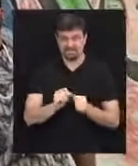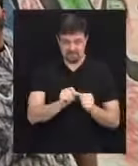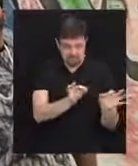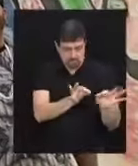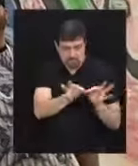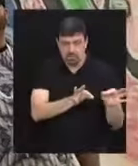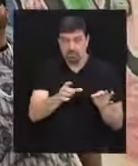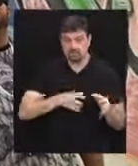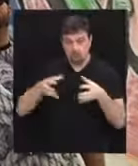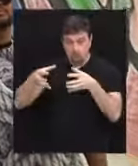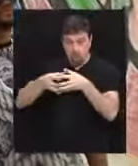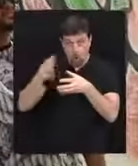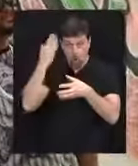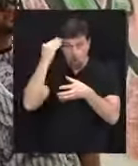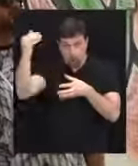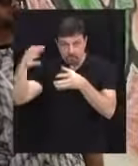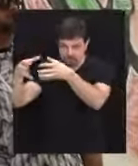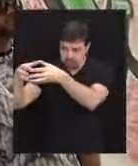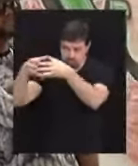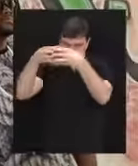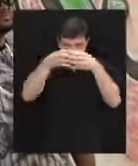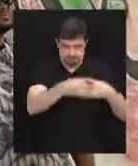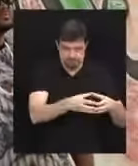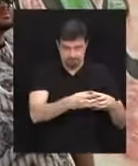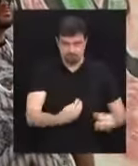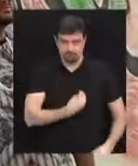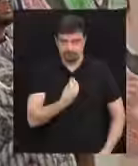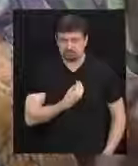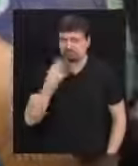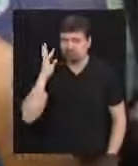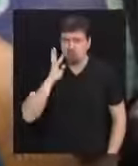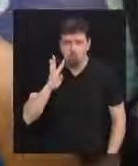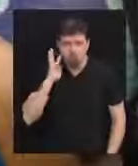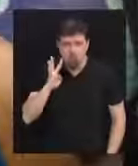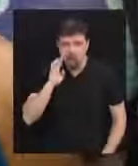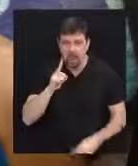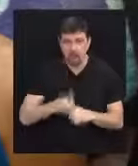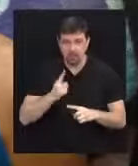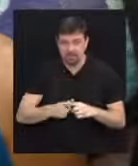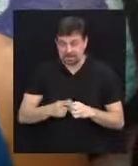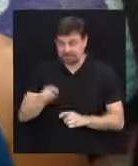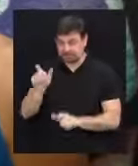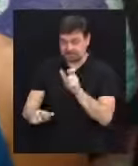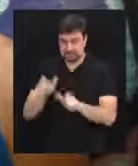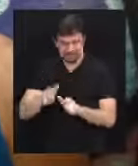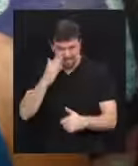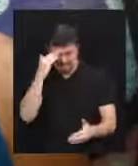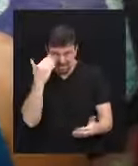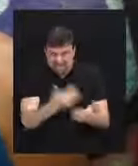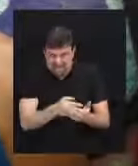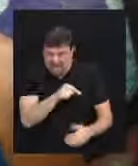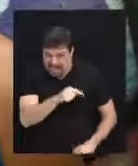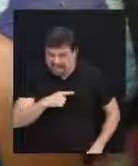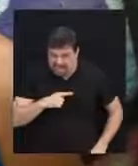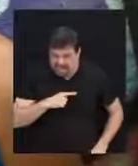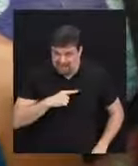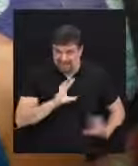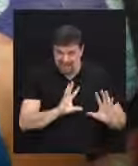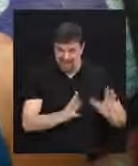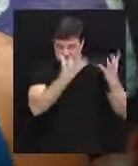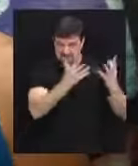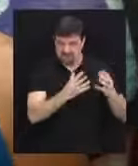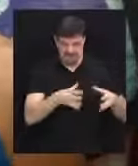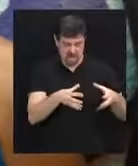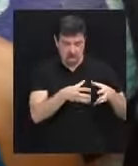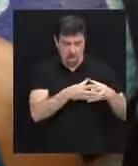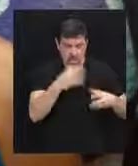fez, que veio um grupo muito famoso na época, e foi muito legal porque assim, o pessoal não acreditava que ia